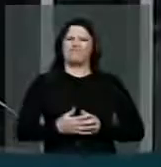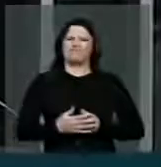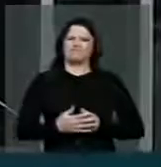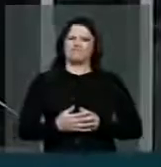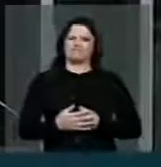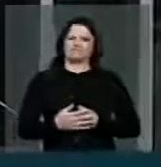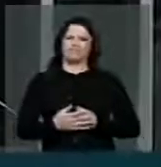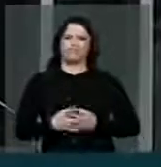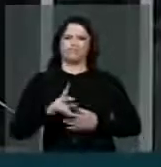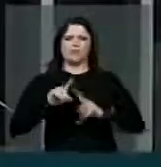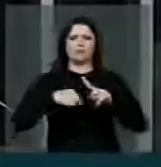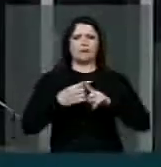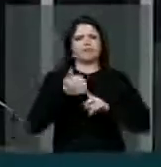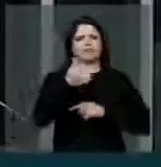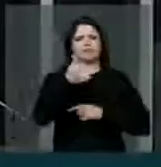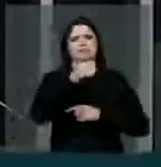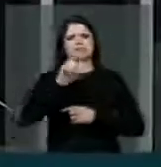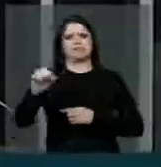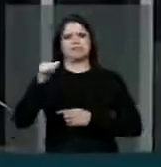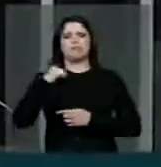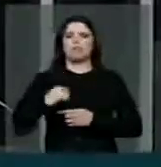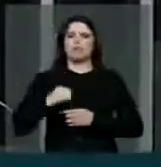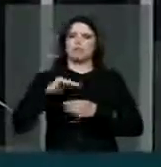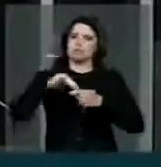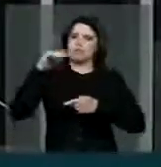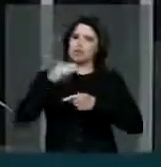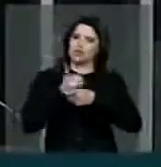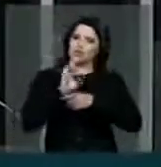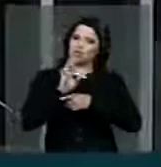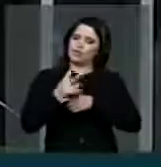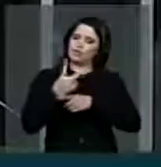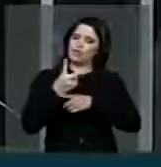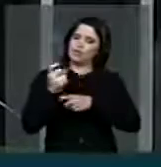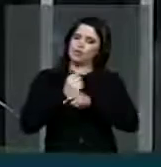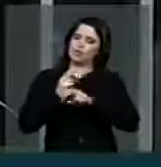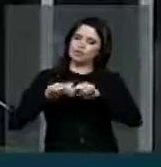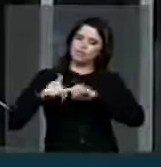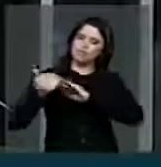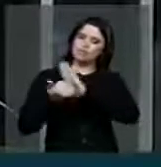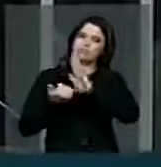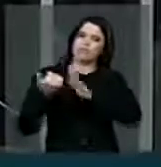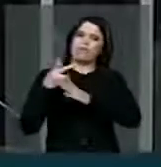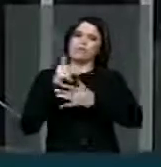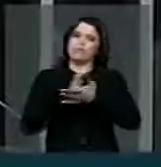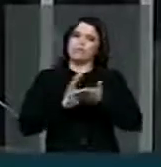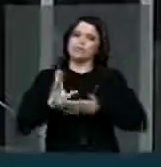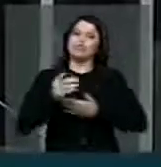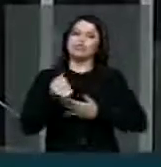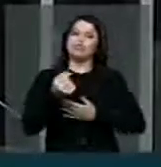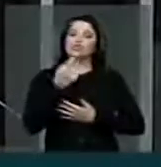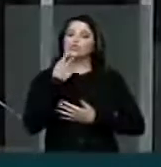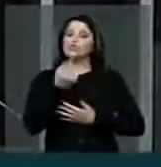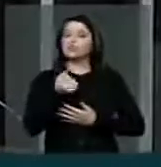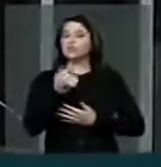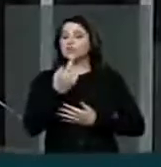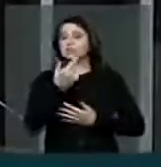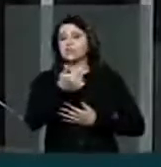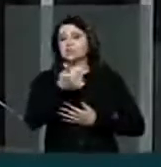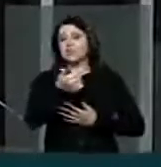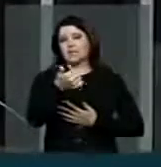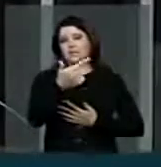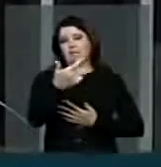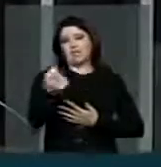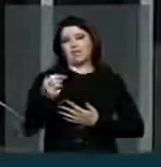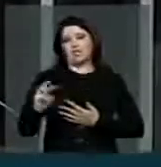de 100 bolsas de mestrados e doutorados nos próximos 2 anos. Além disso, São investimentos de